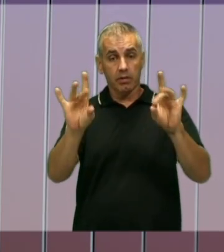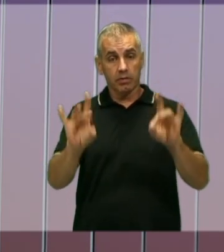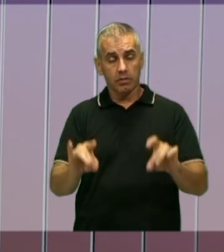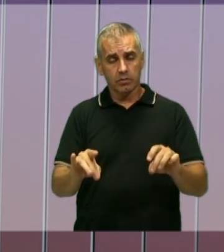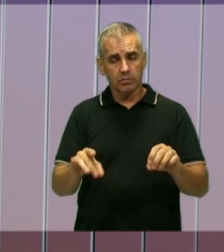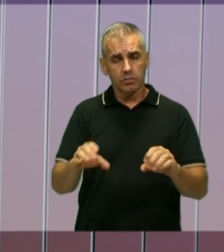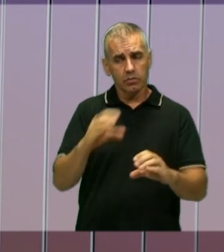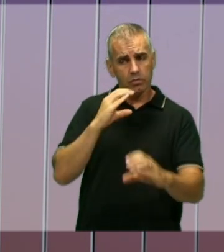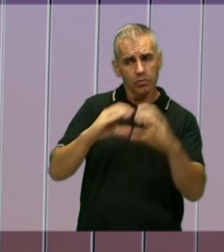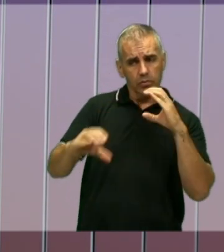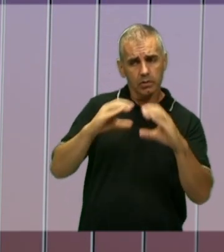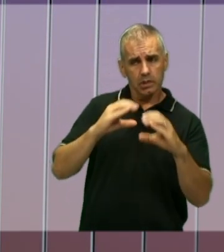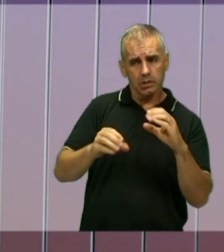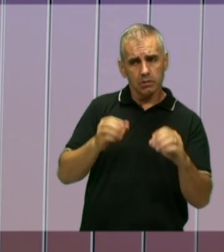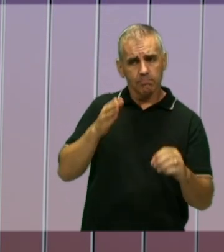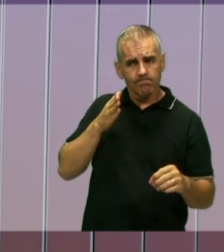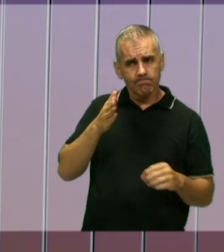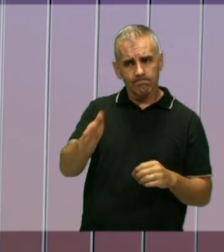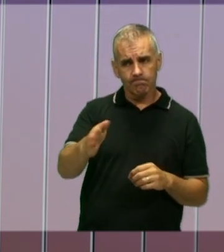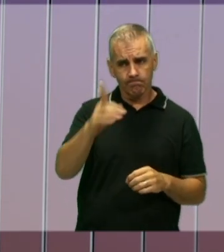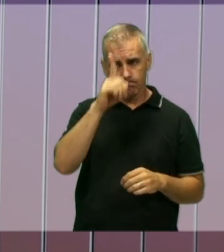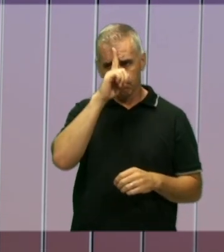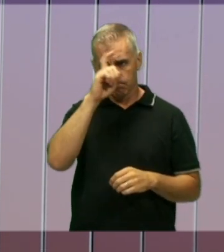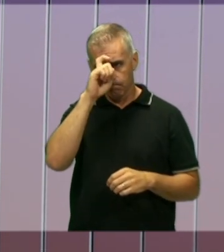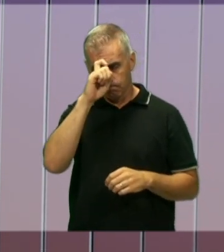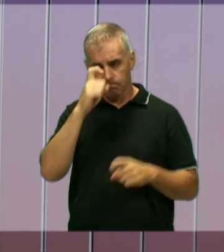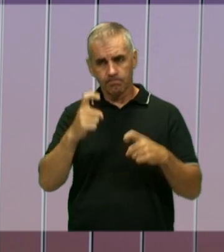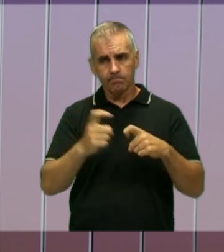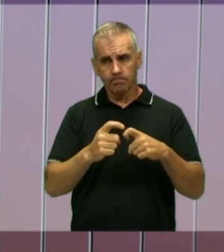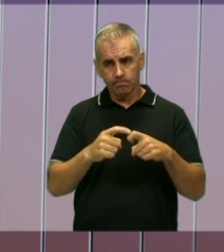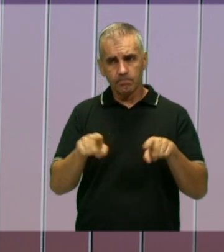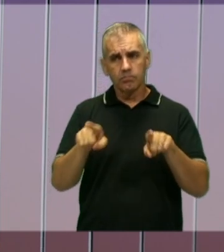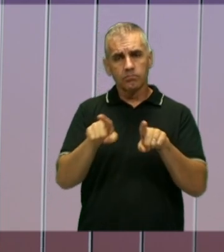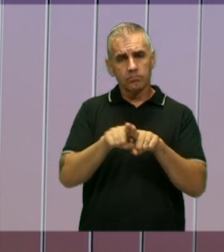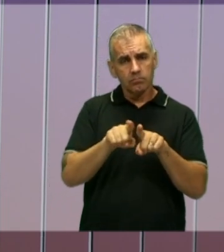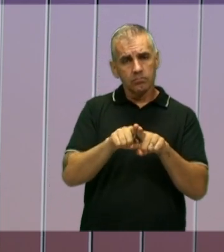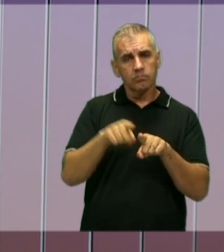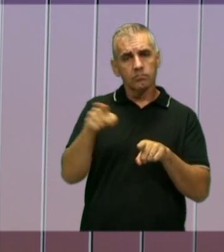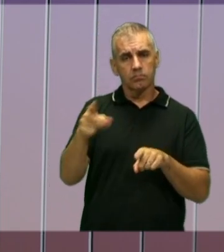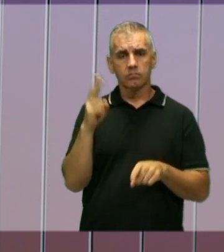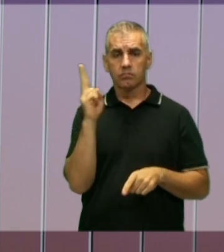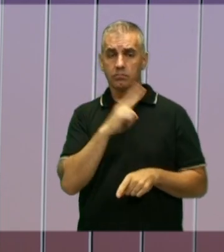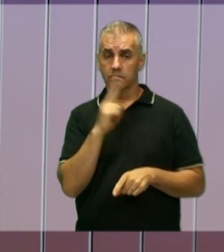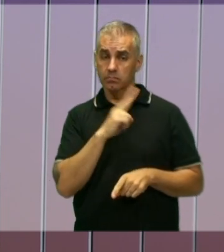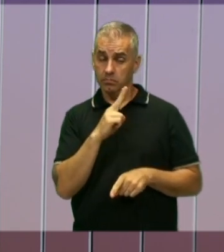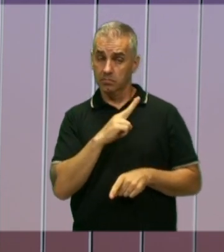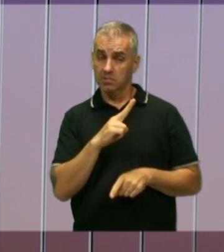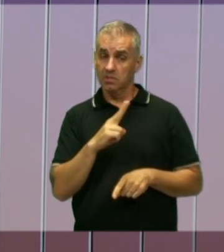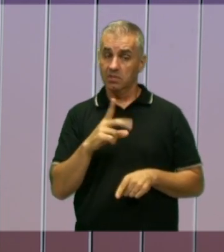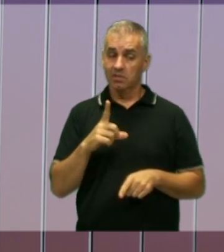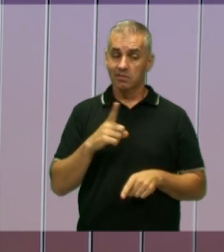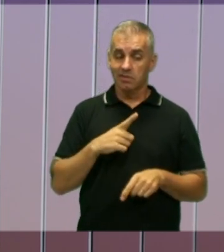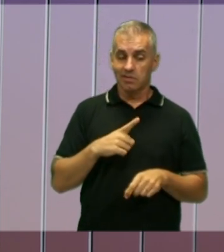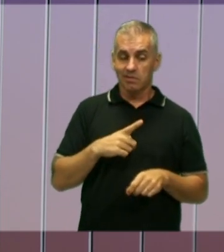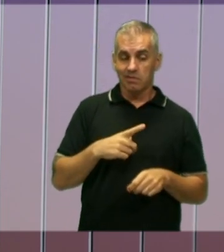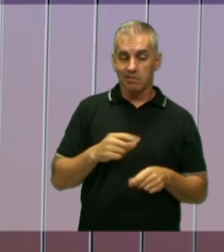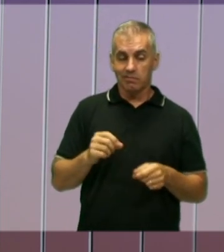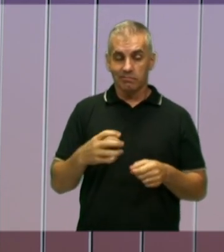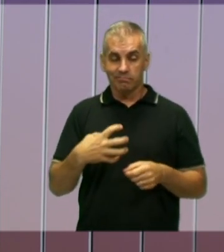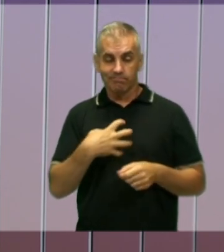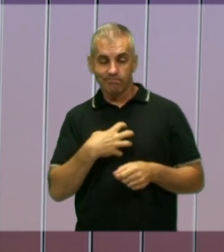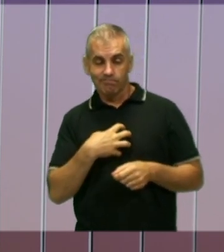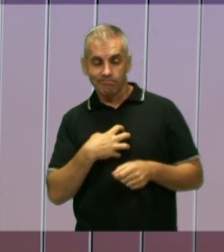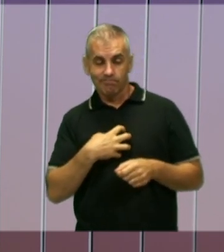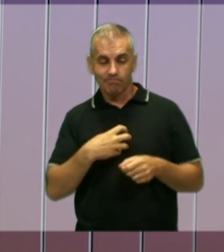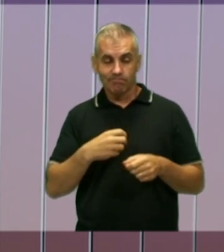comunicação direta com o hospital, né? Com o médico que também é emergencista lá dentro do hospital, né? Então, às vezes um procedimento, algo que pode ser feito, ele